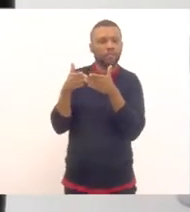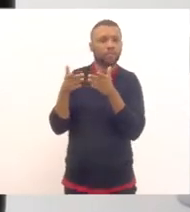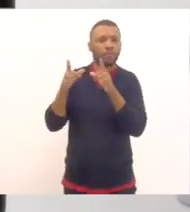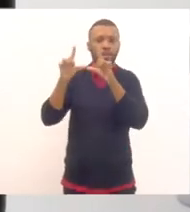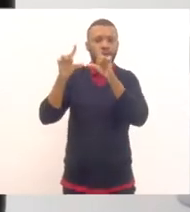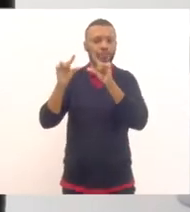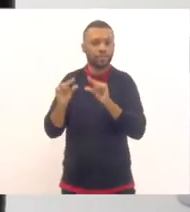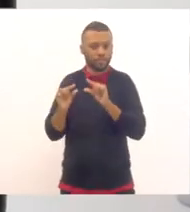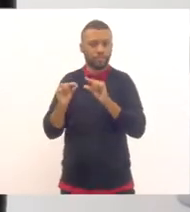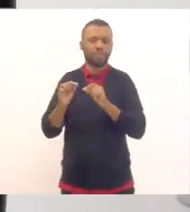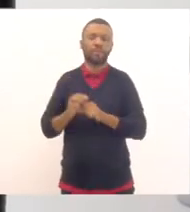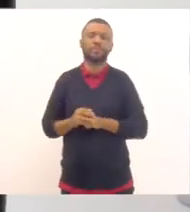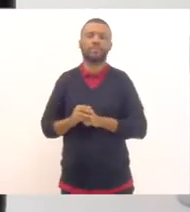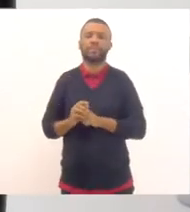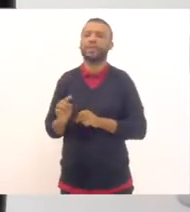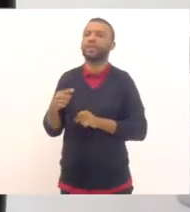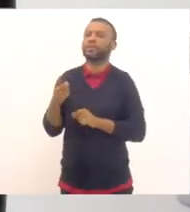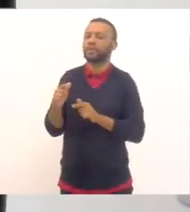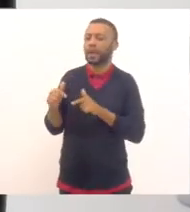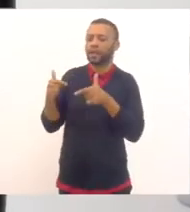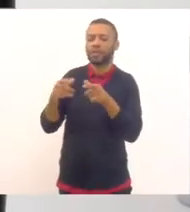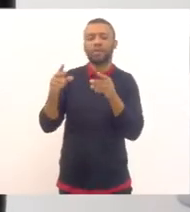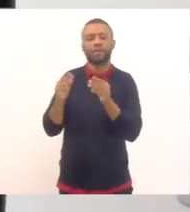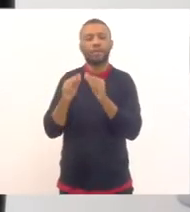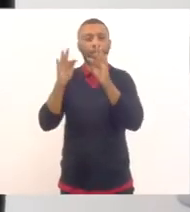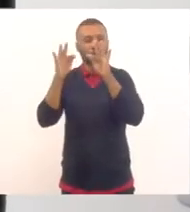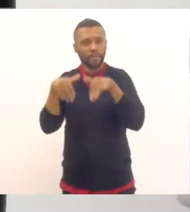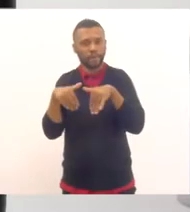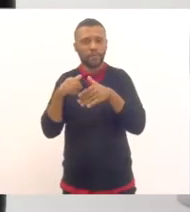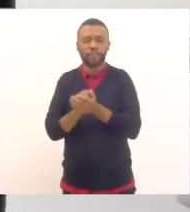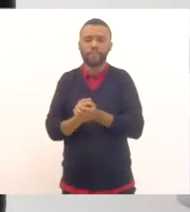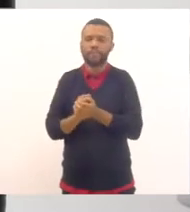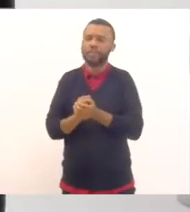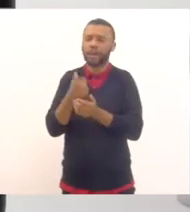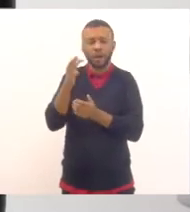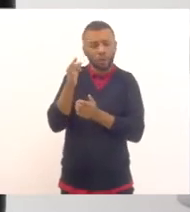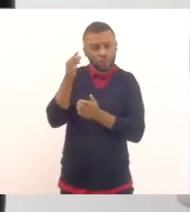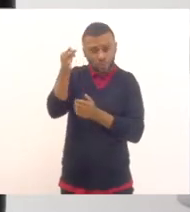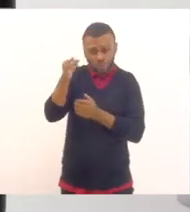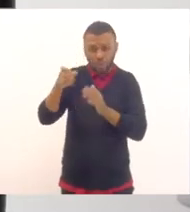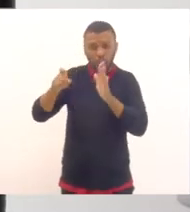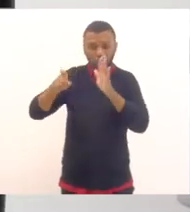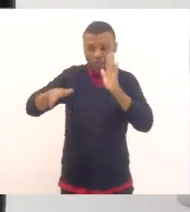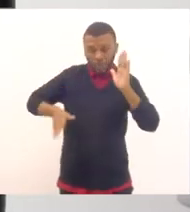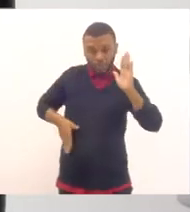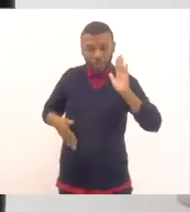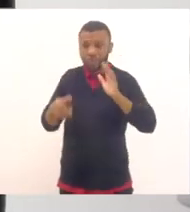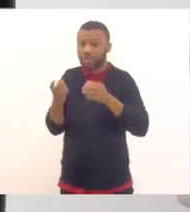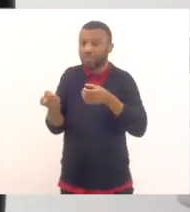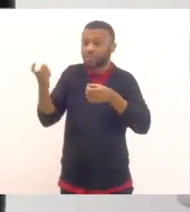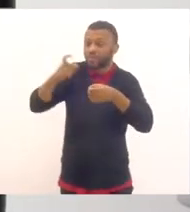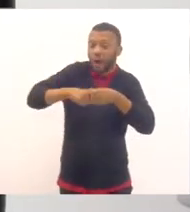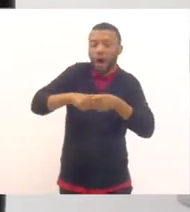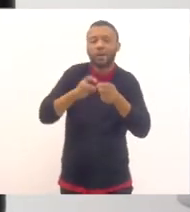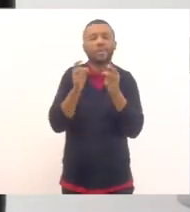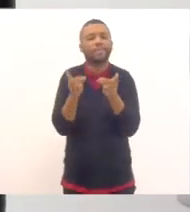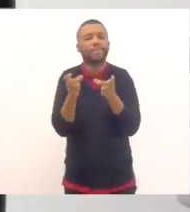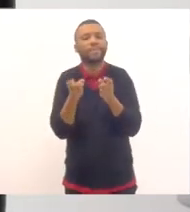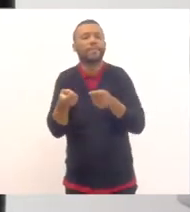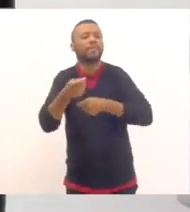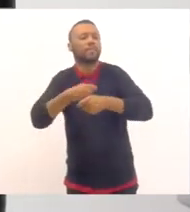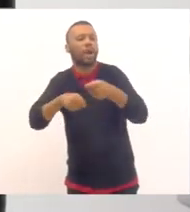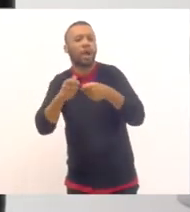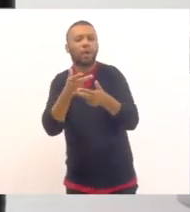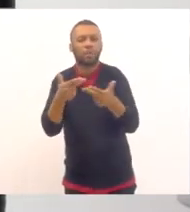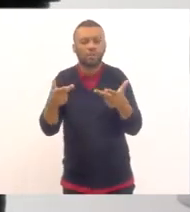né assim depois que a operação é concluída o crime não vai voltar ou seja o que eu quero perguntar o seguinte não seria o caso